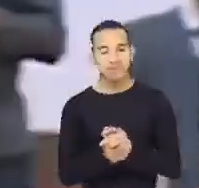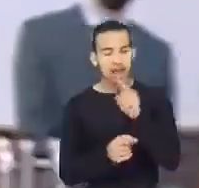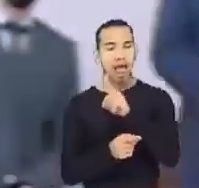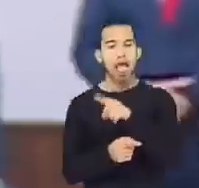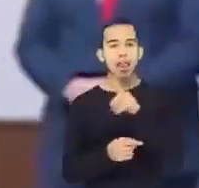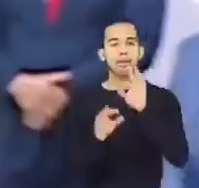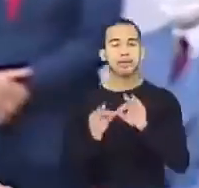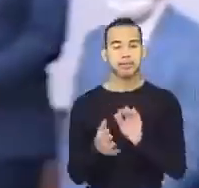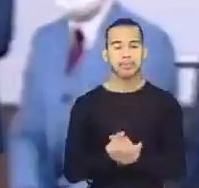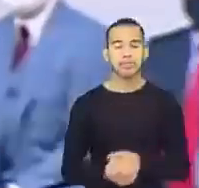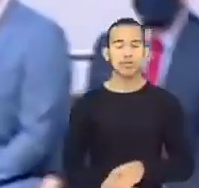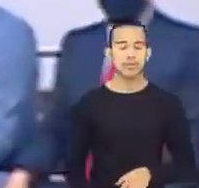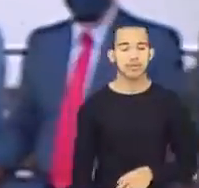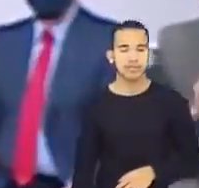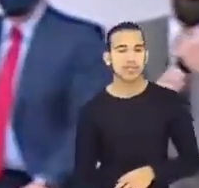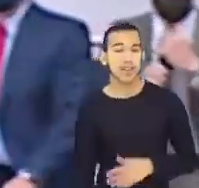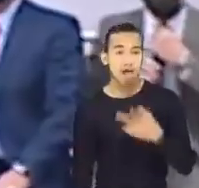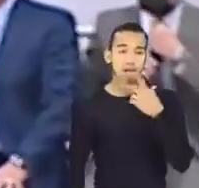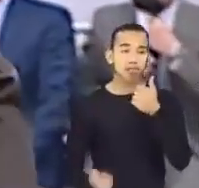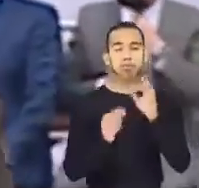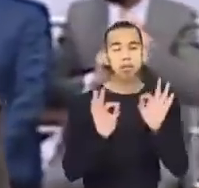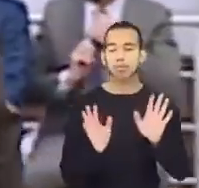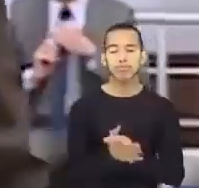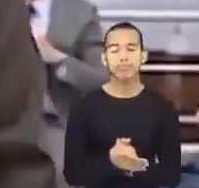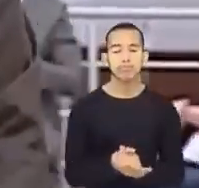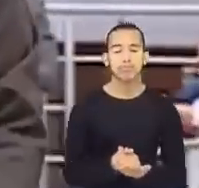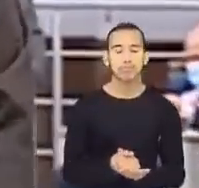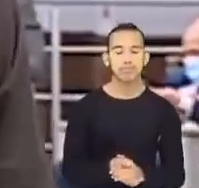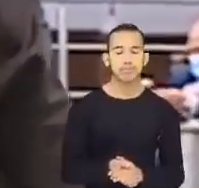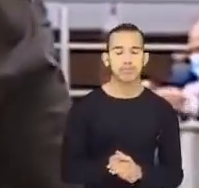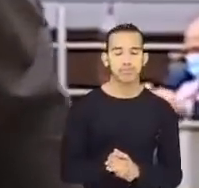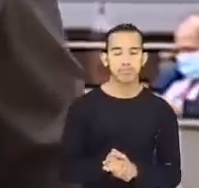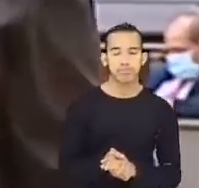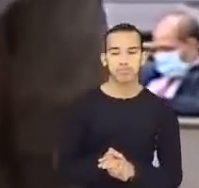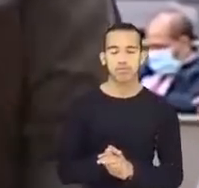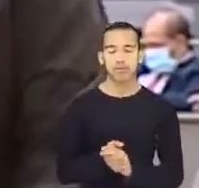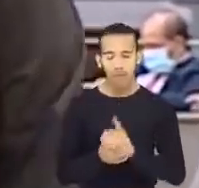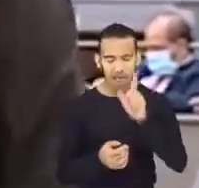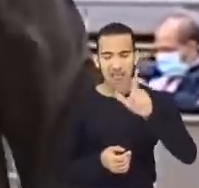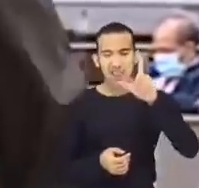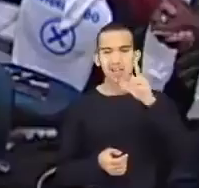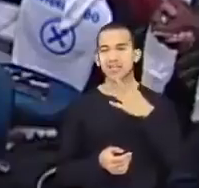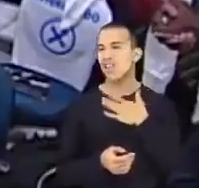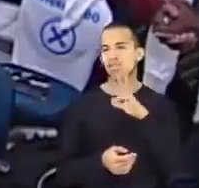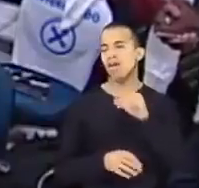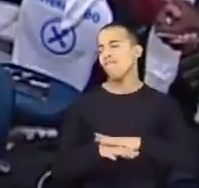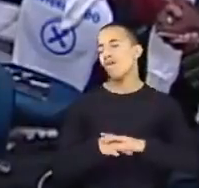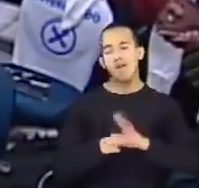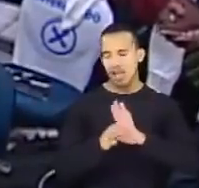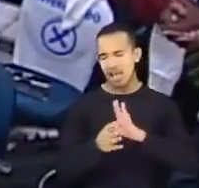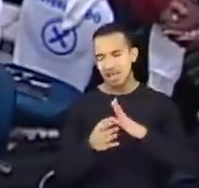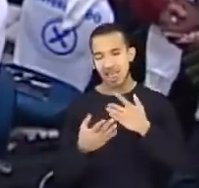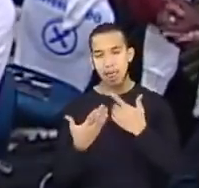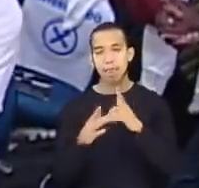Mas é. Então tá bom. Excelência, eu, né? É claro que eu não vou indenizar, eu vou recorrer, porque